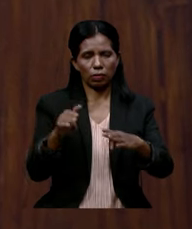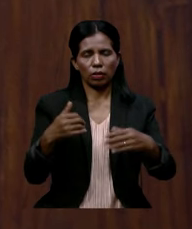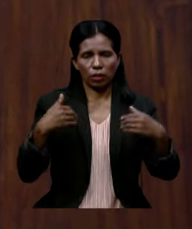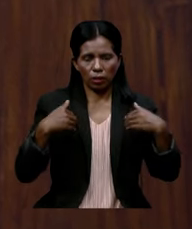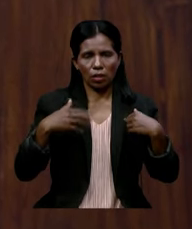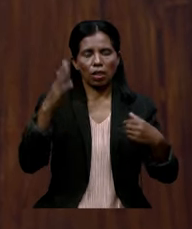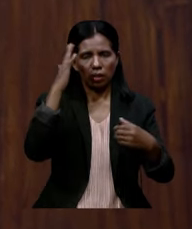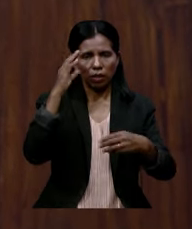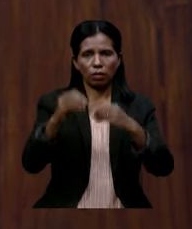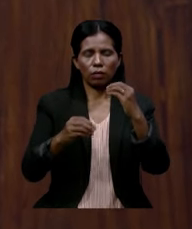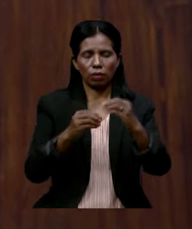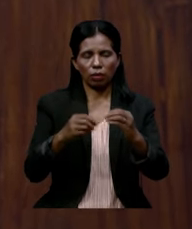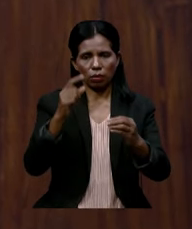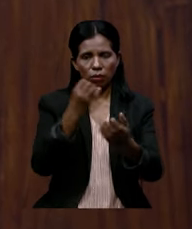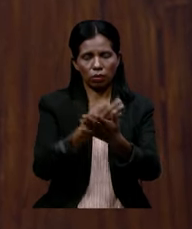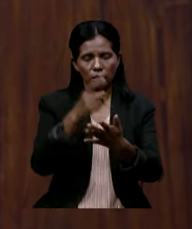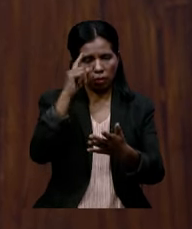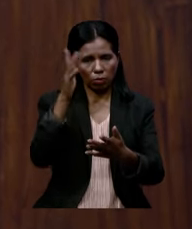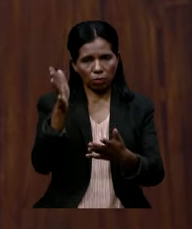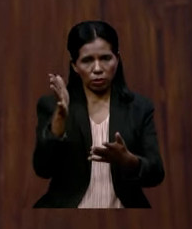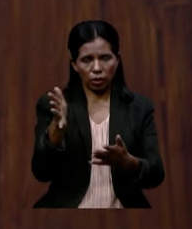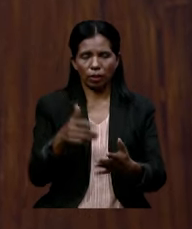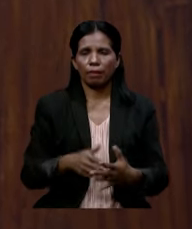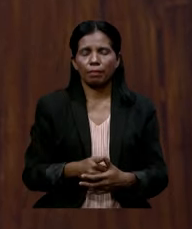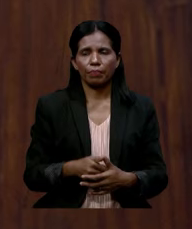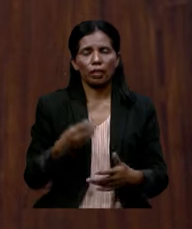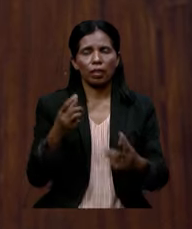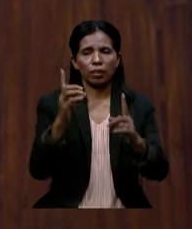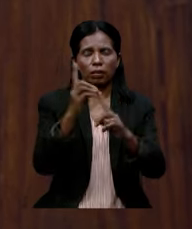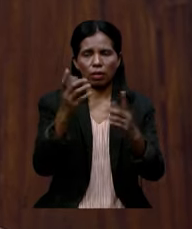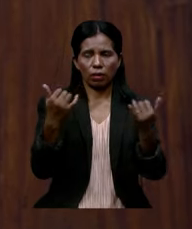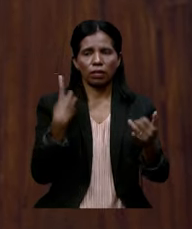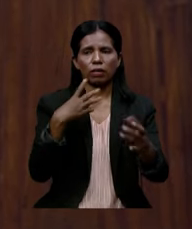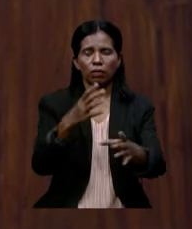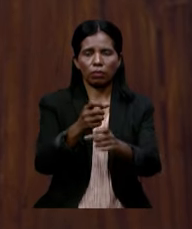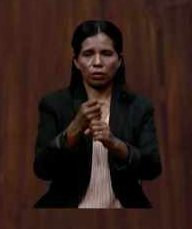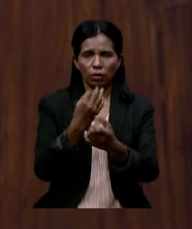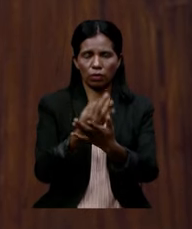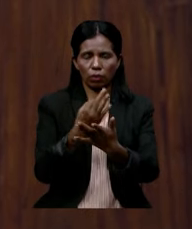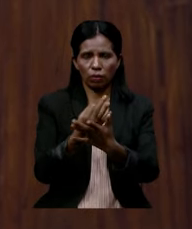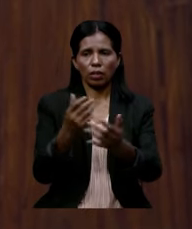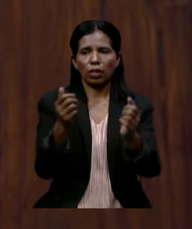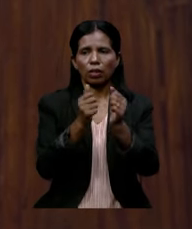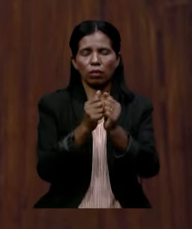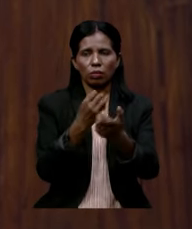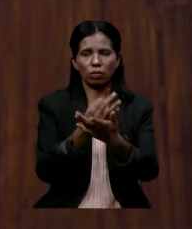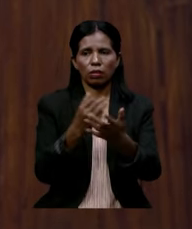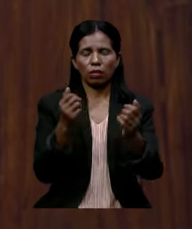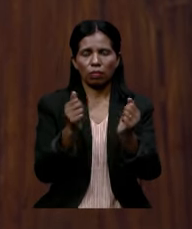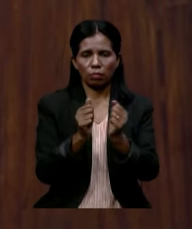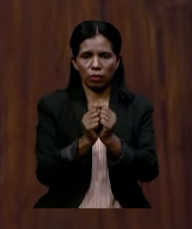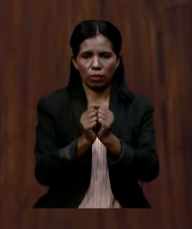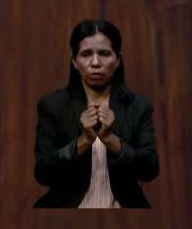a 50 centavos no Emahalo. E até a data, ita recolha ona moeda, né, na